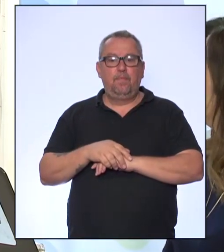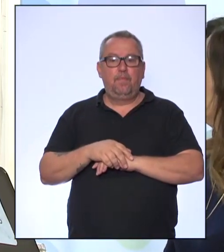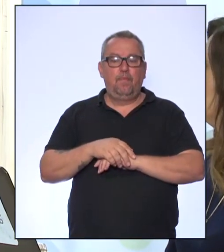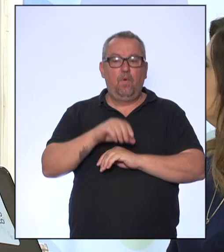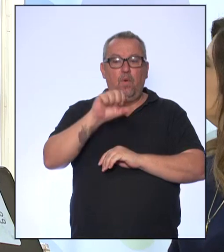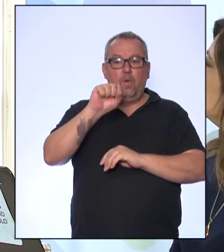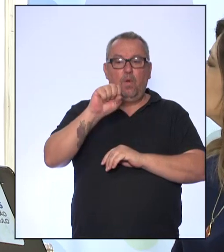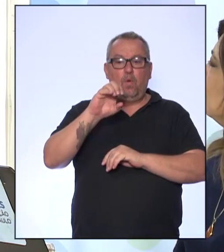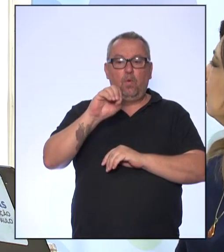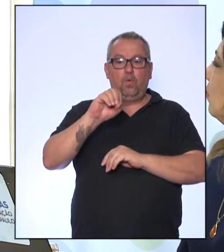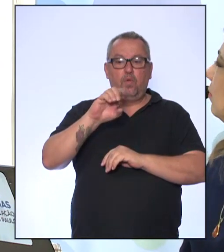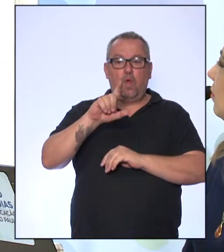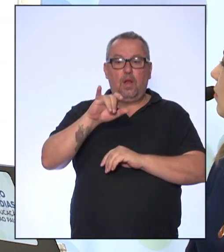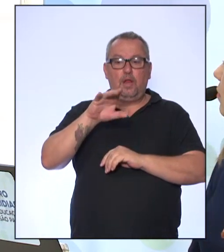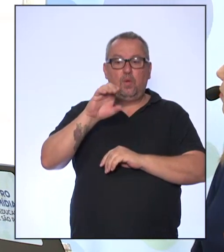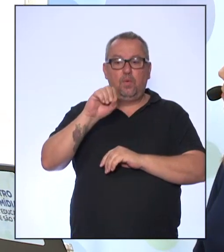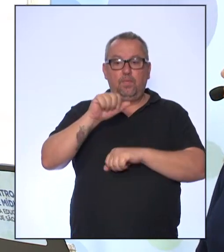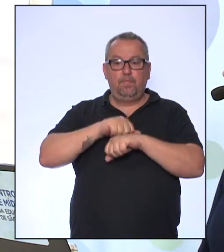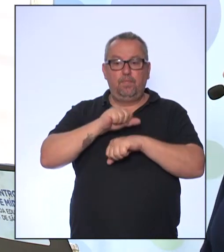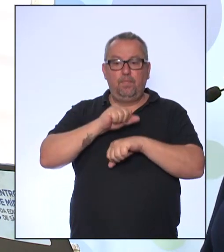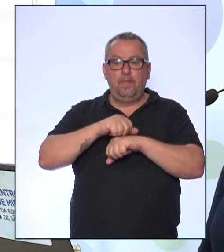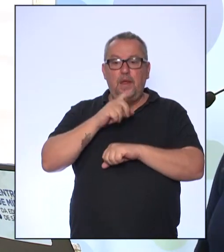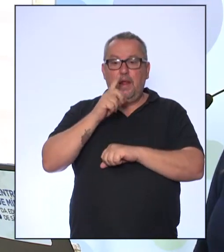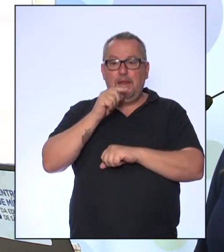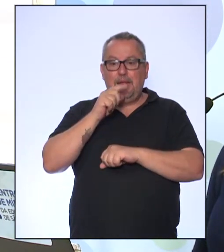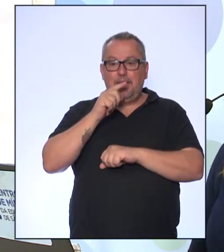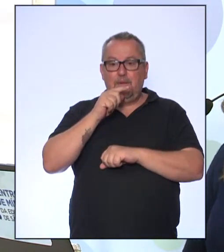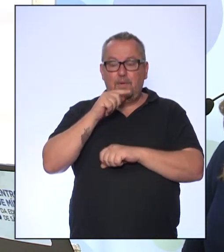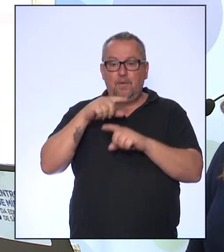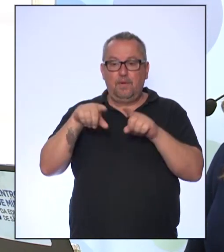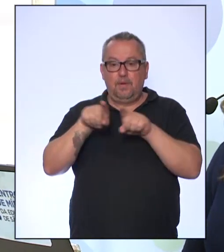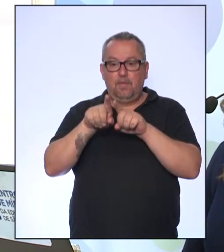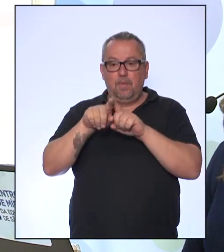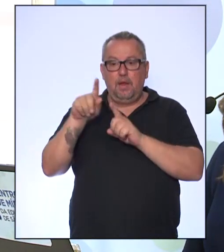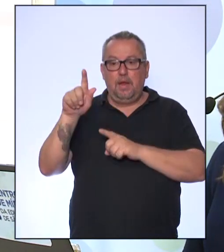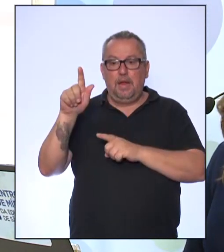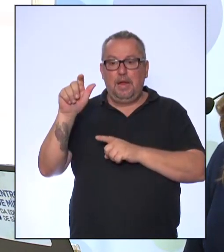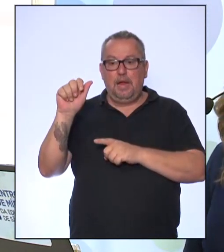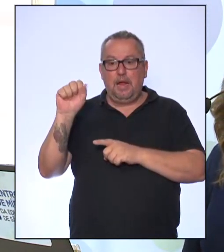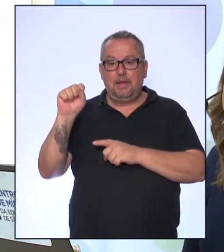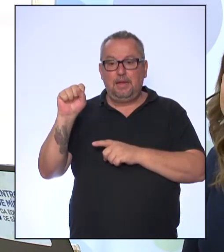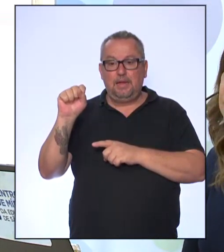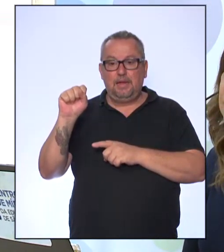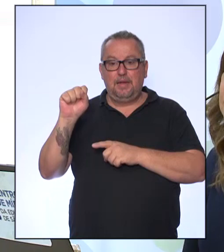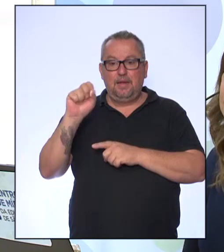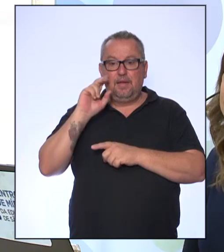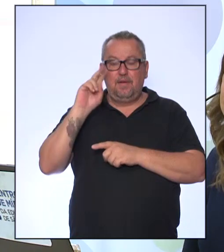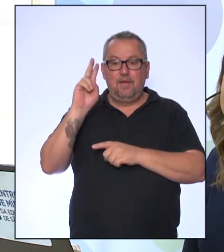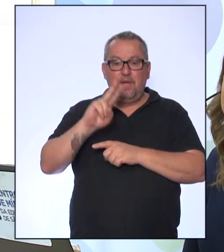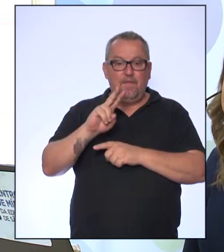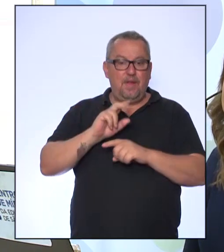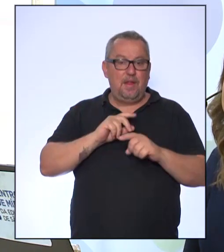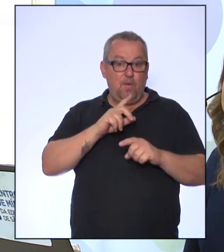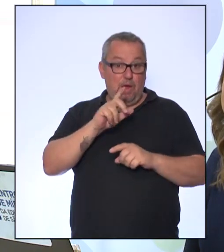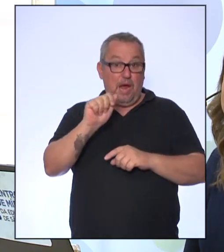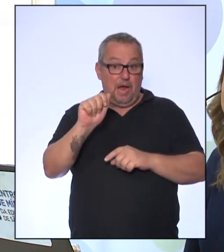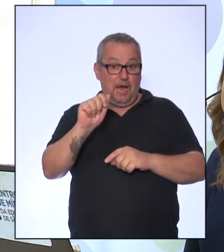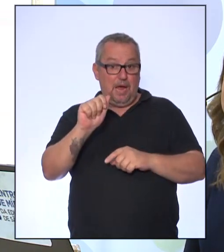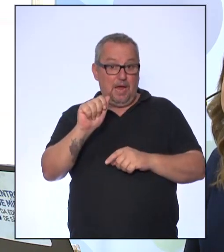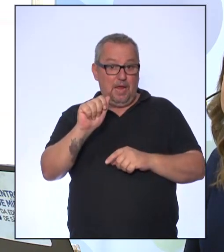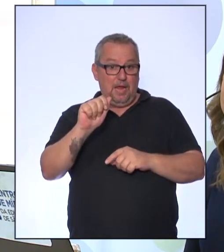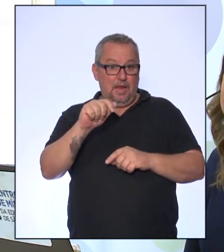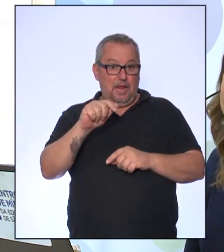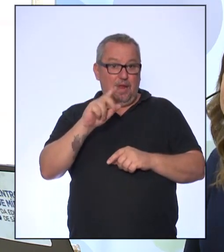sólido, o líquido e o gasoso. Olha aí, ó, na imagem A. Lembra que eu falei que